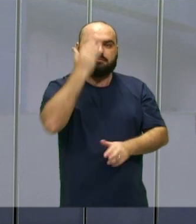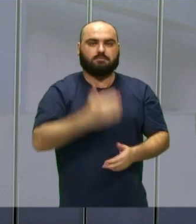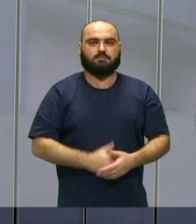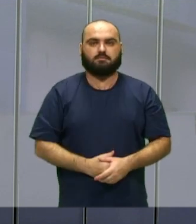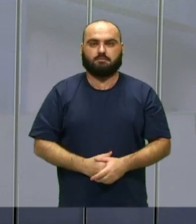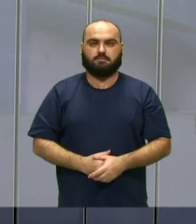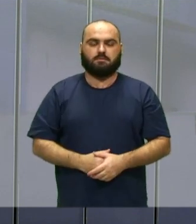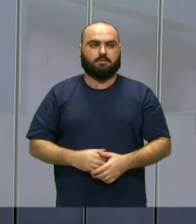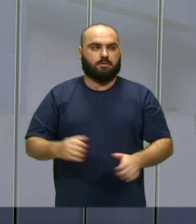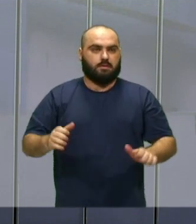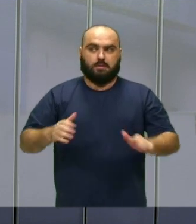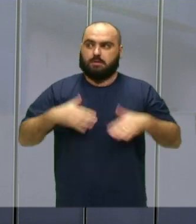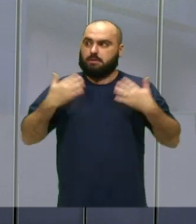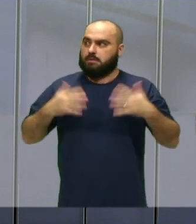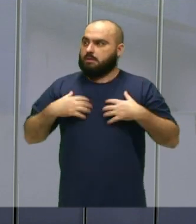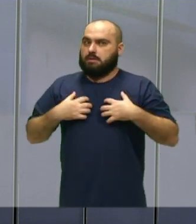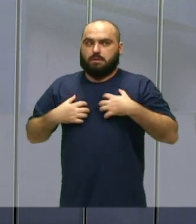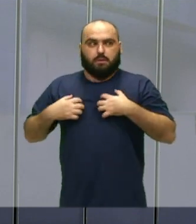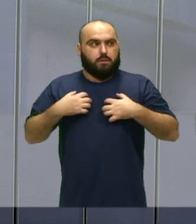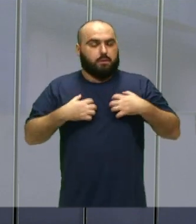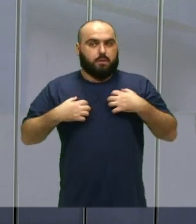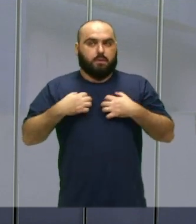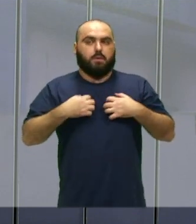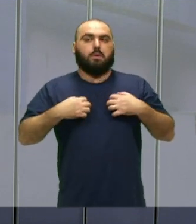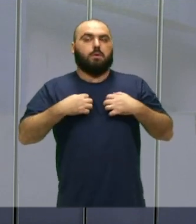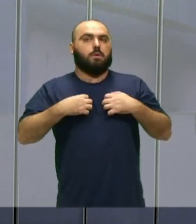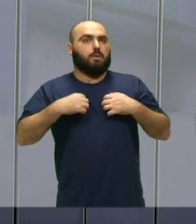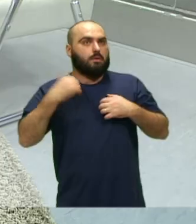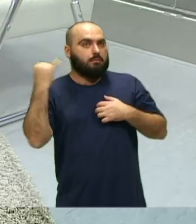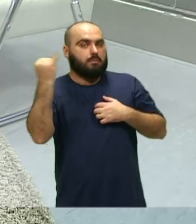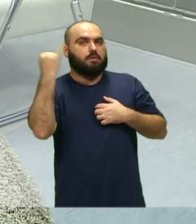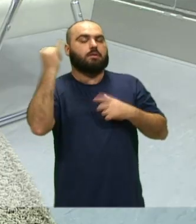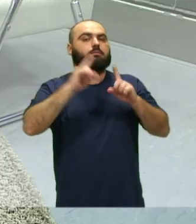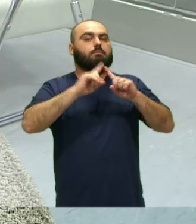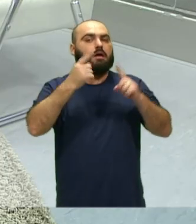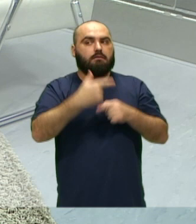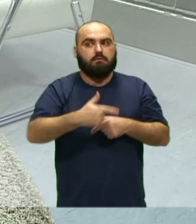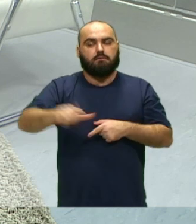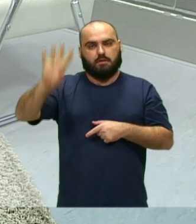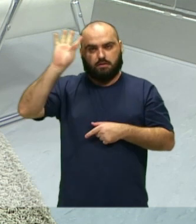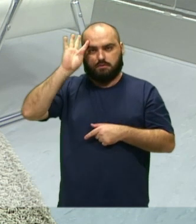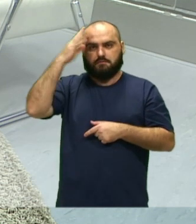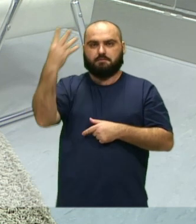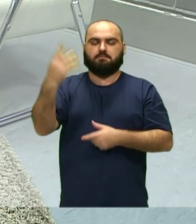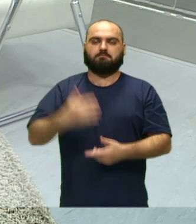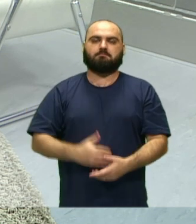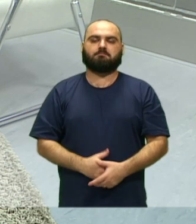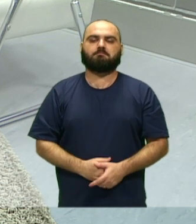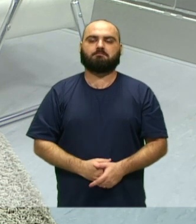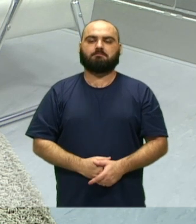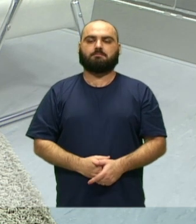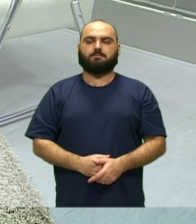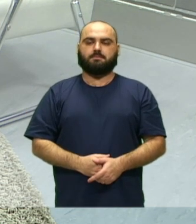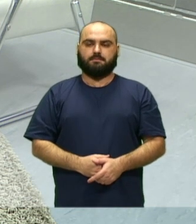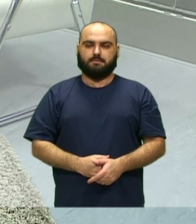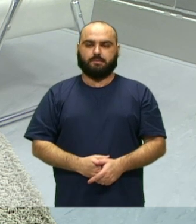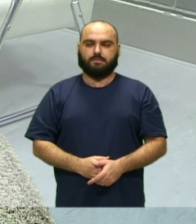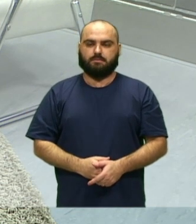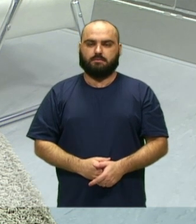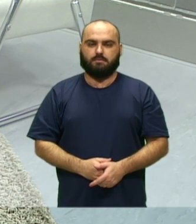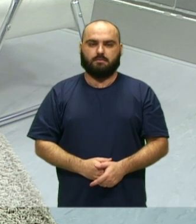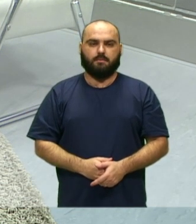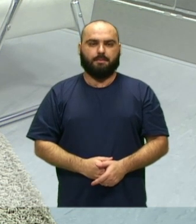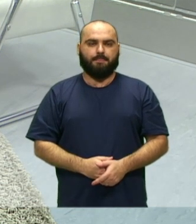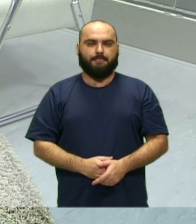meio assustador, mas está sendo encaminhado para ser resolvido. Vereadora, a senhora então trouxe mais de